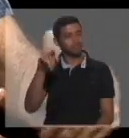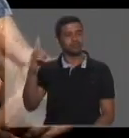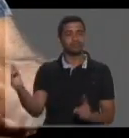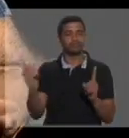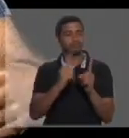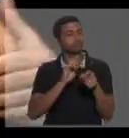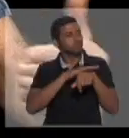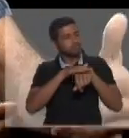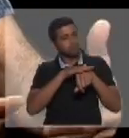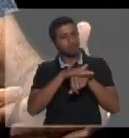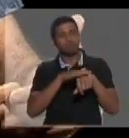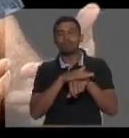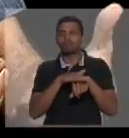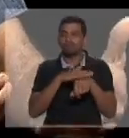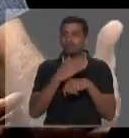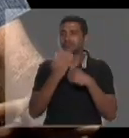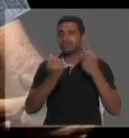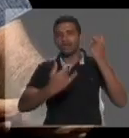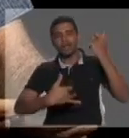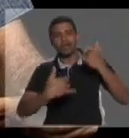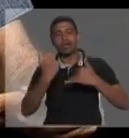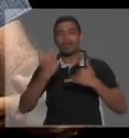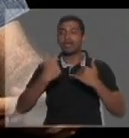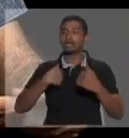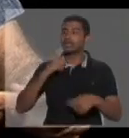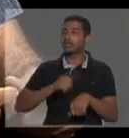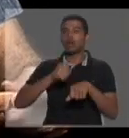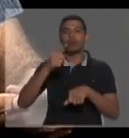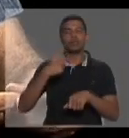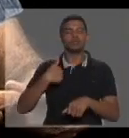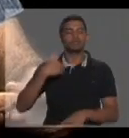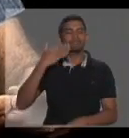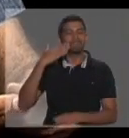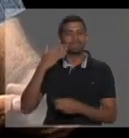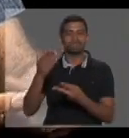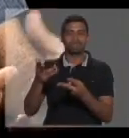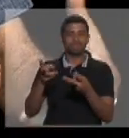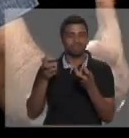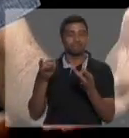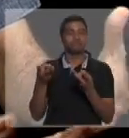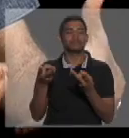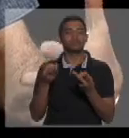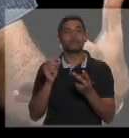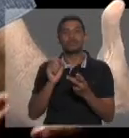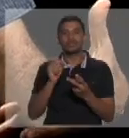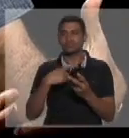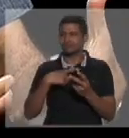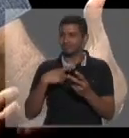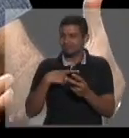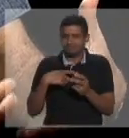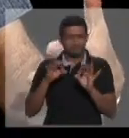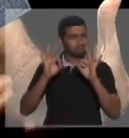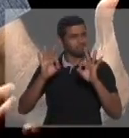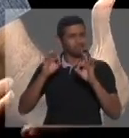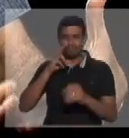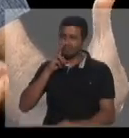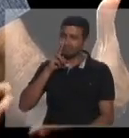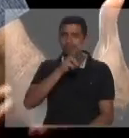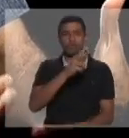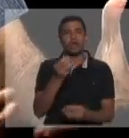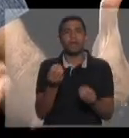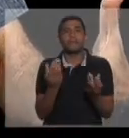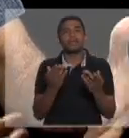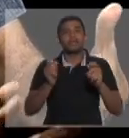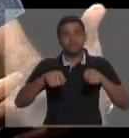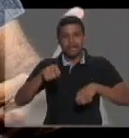conversar conosco, foi uma conversa longa. Naquele momento eu compreendi que tinha um material potente para